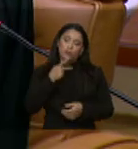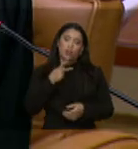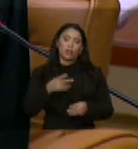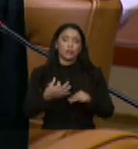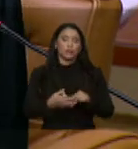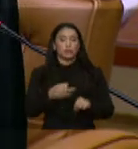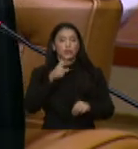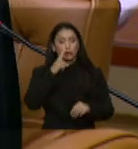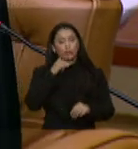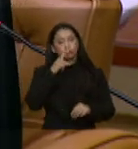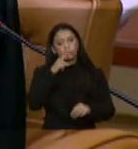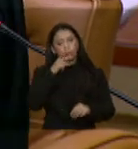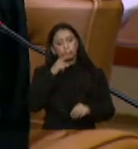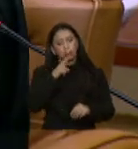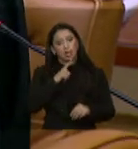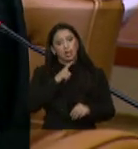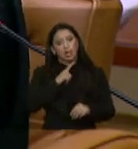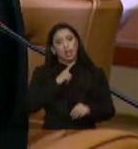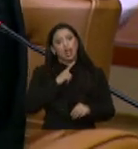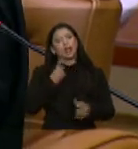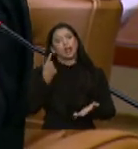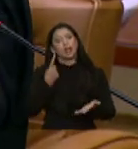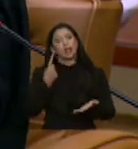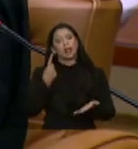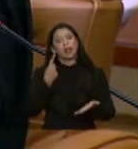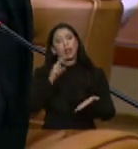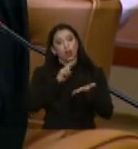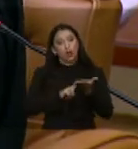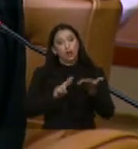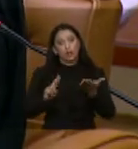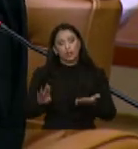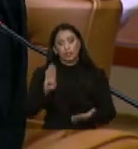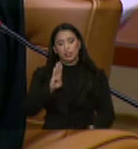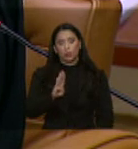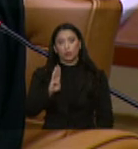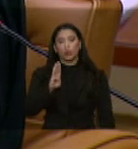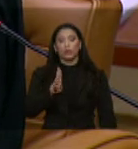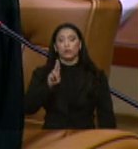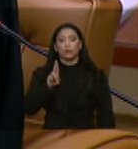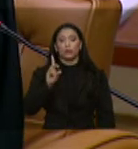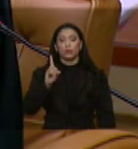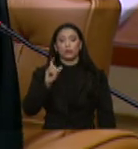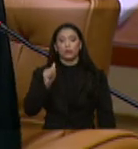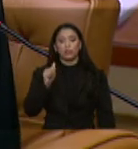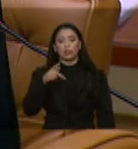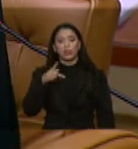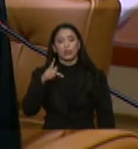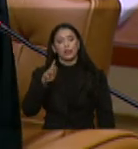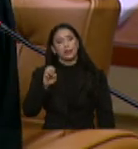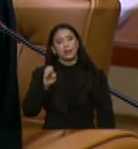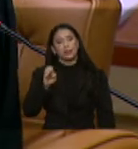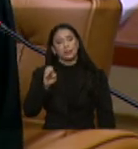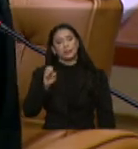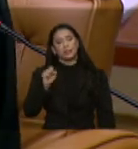Ministro Gilmar Mendes a convenção de Budapeste ela vem É nesse sentido de regulamentares